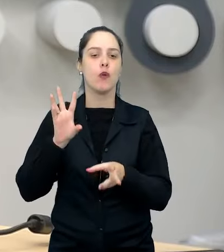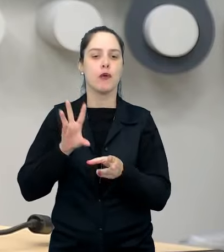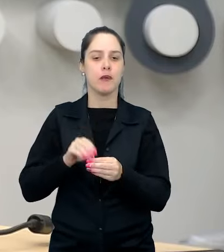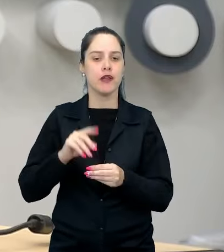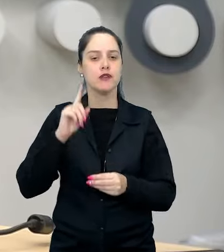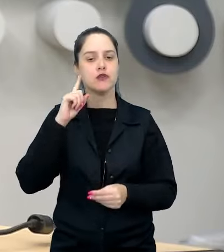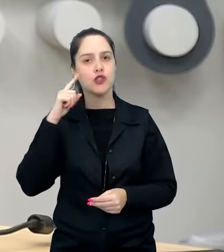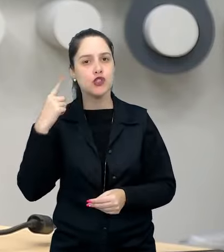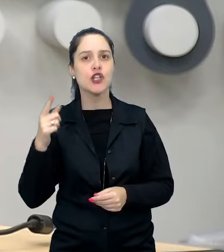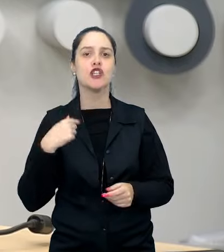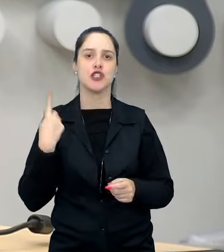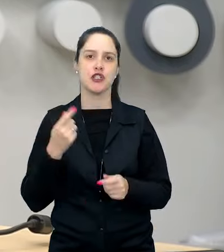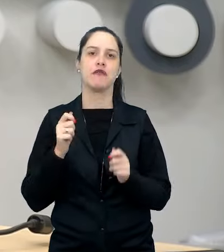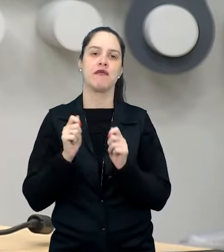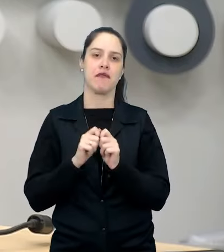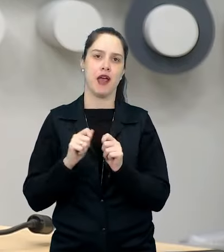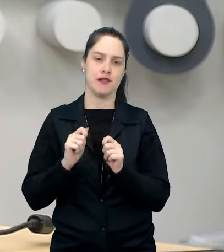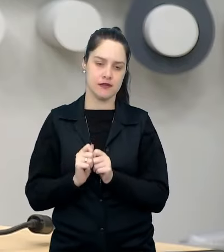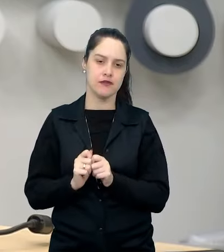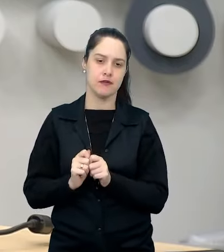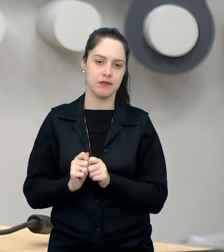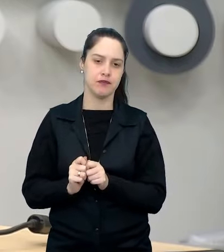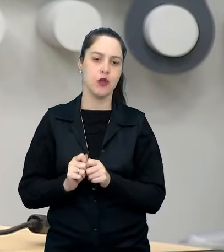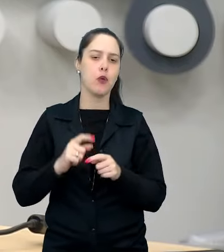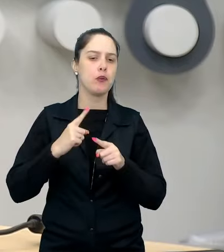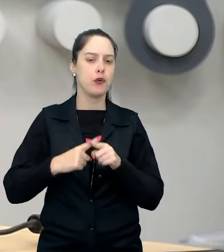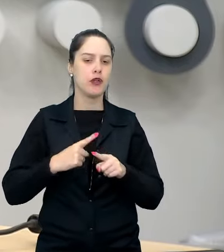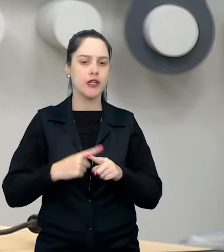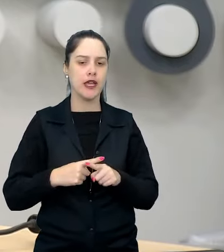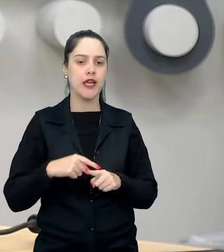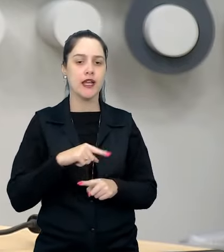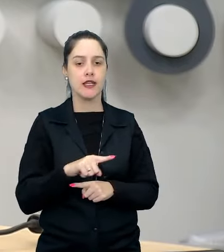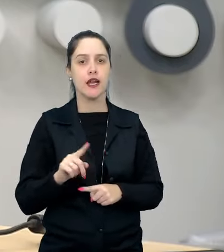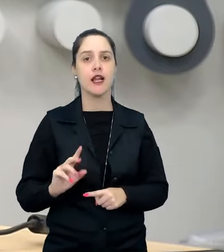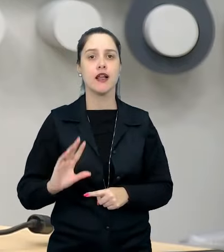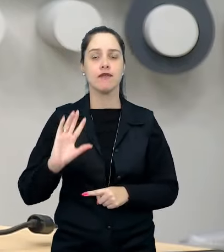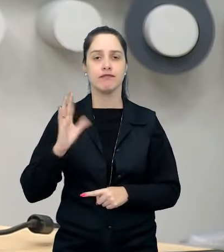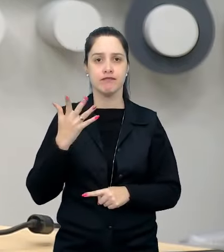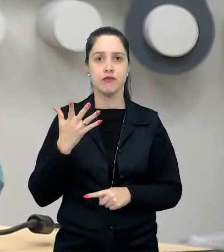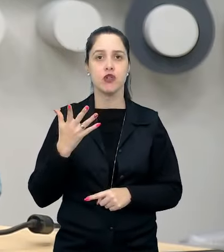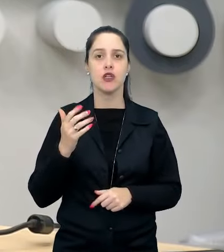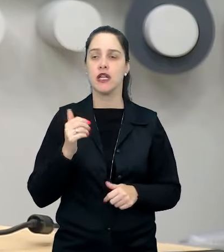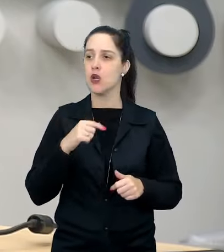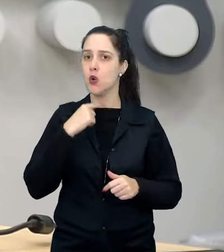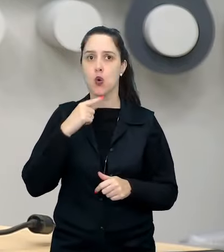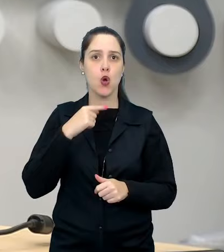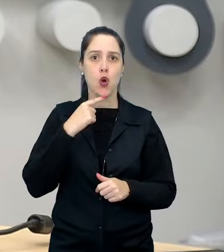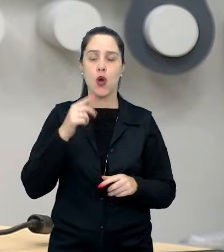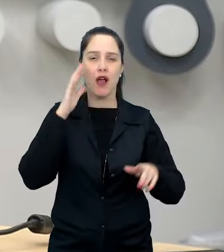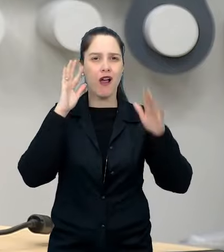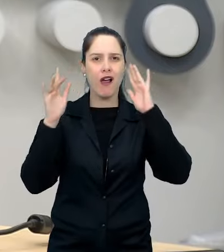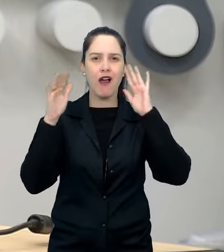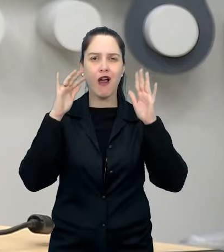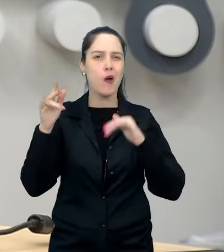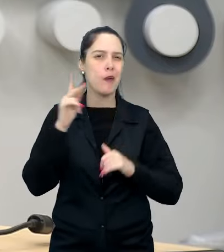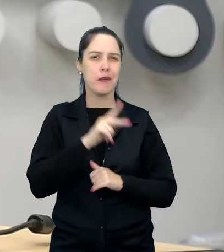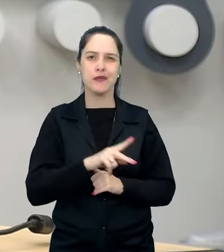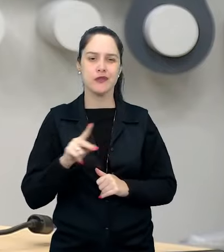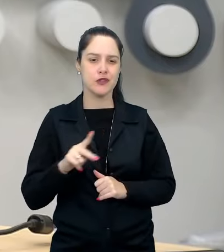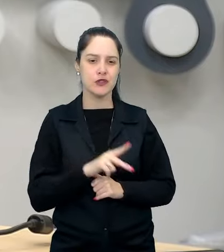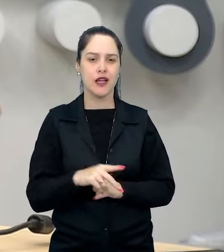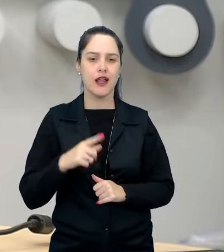gente faça, né? Então, por quê? Porque dentro dessa perspectiva a gente não consegue imaginar um professor